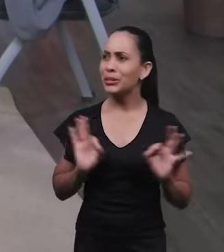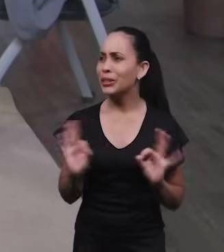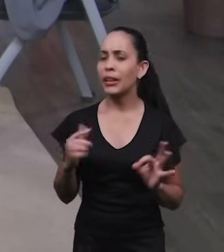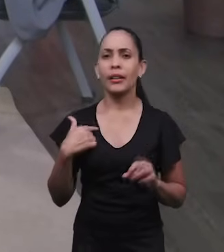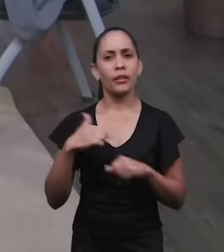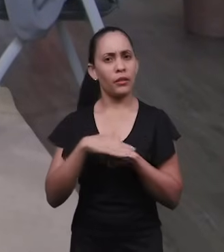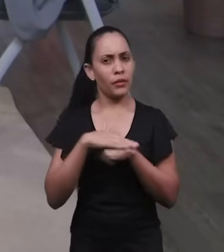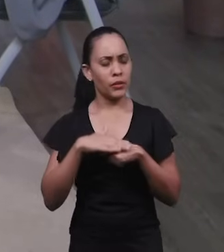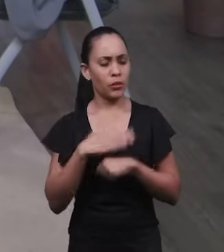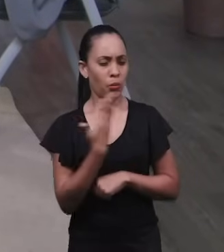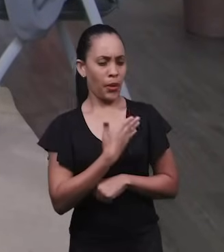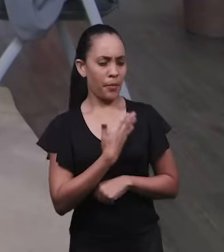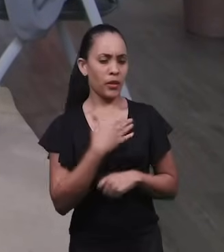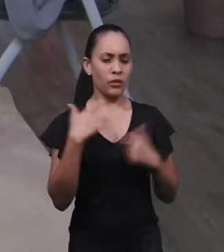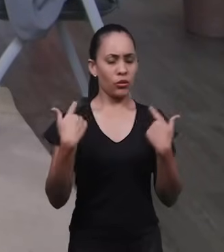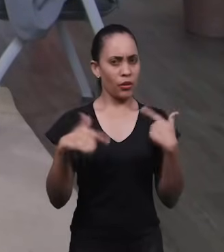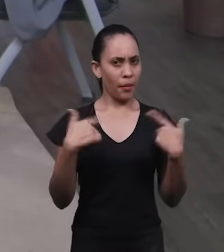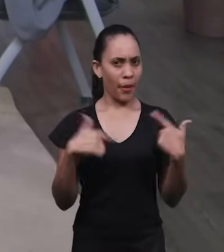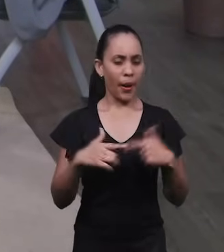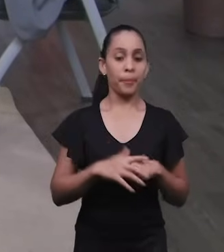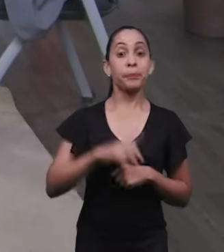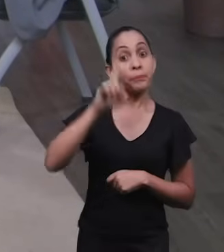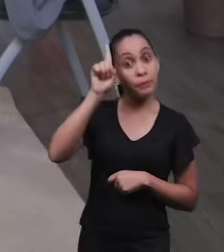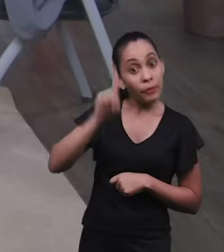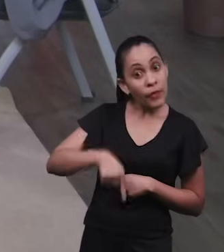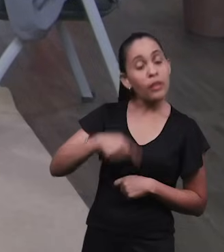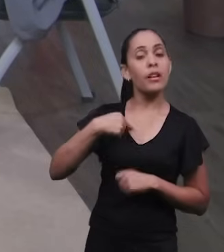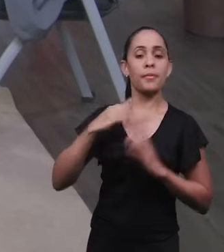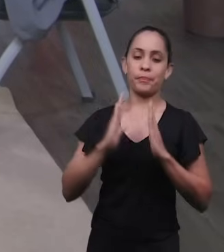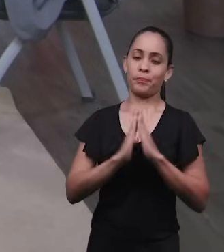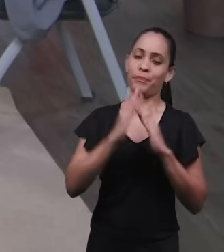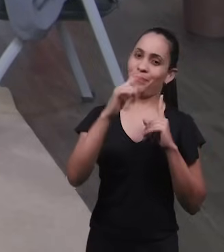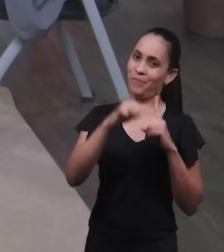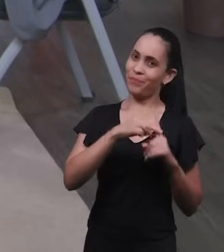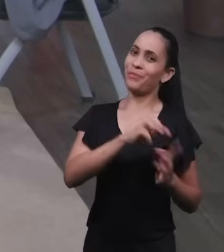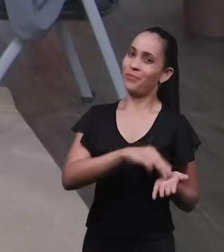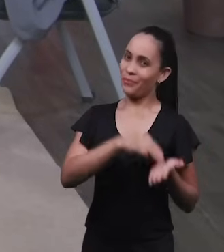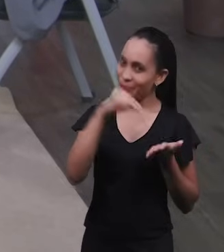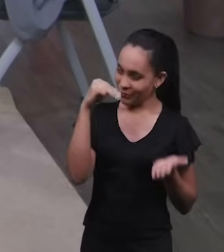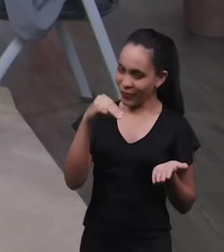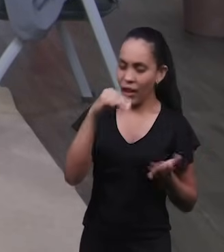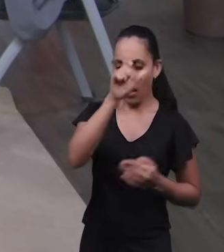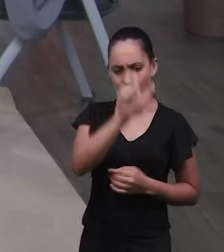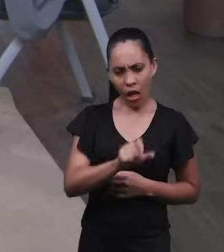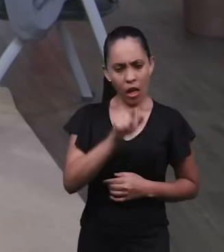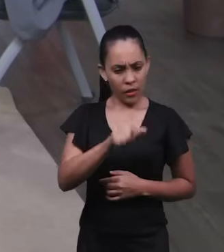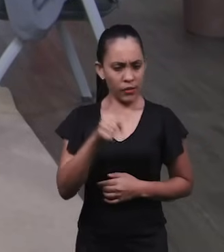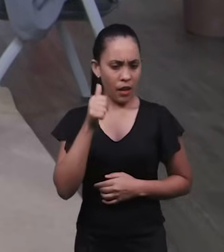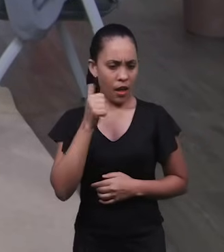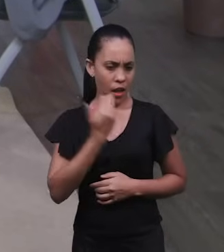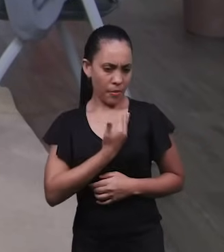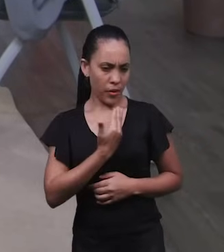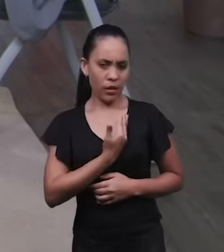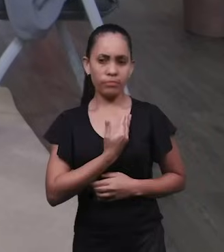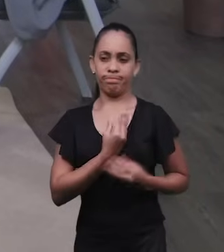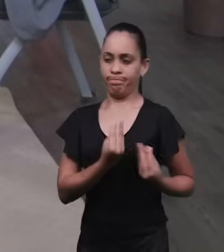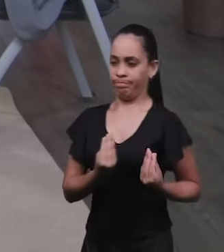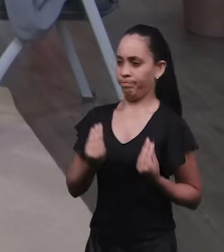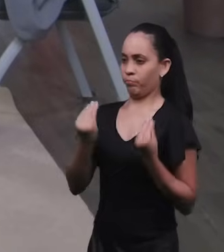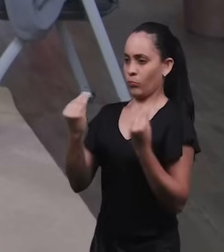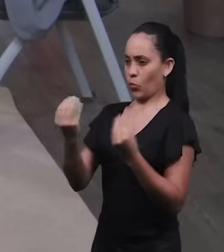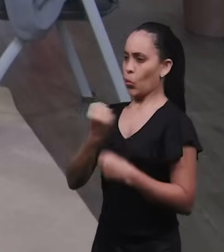E ele conversando com uma colega de trabalho, que é da nossa igreja, esta deu o